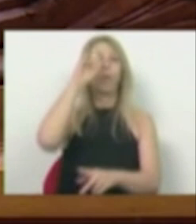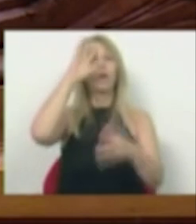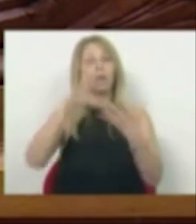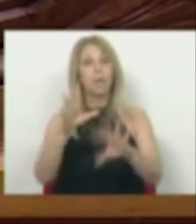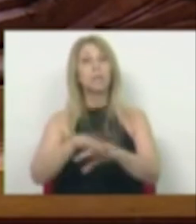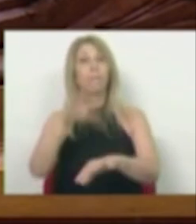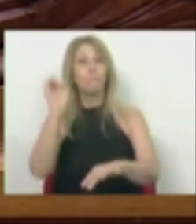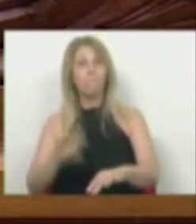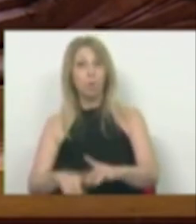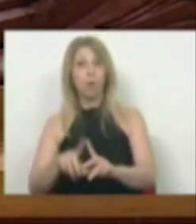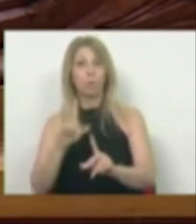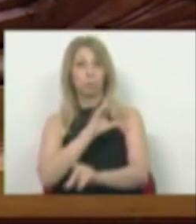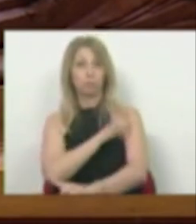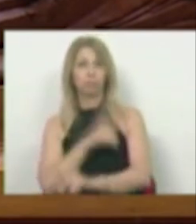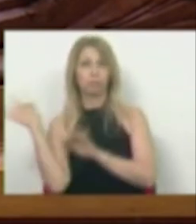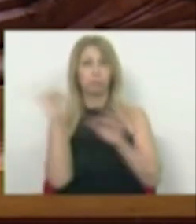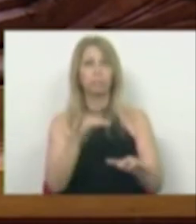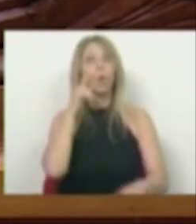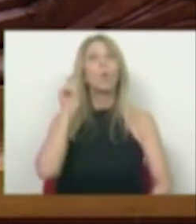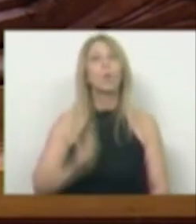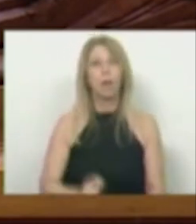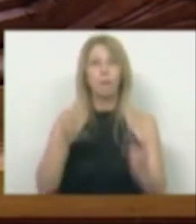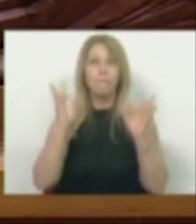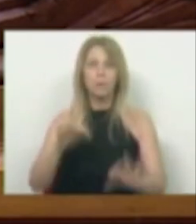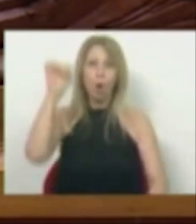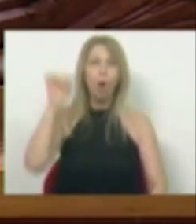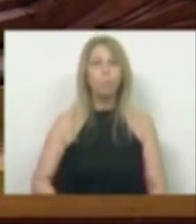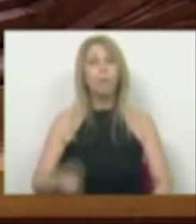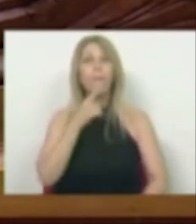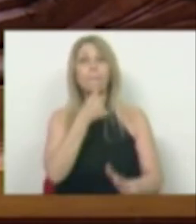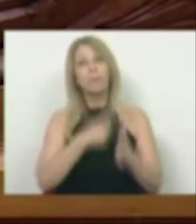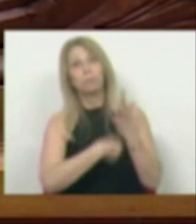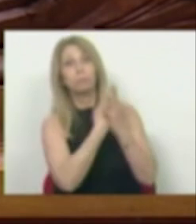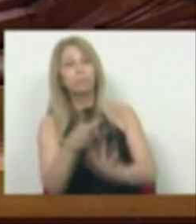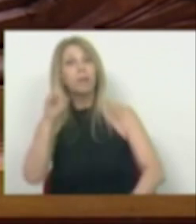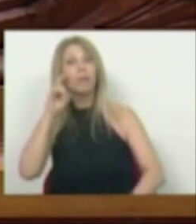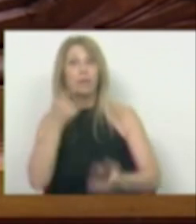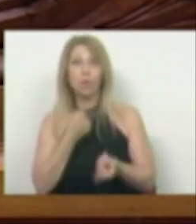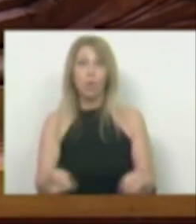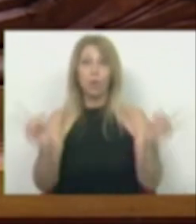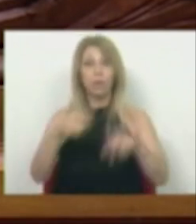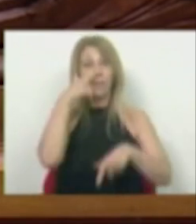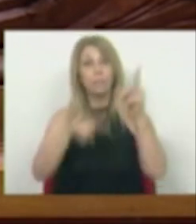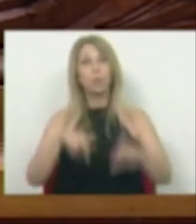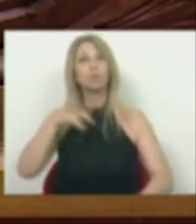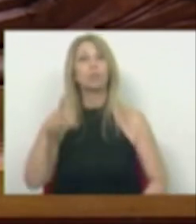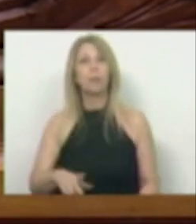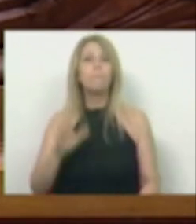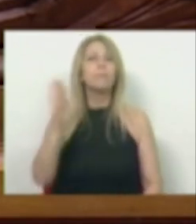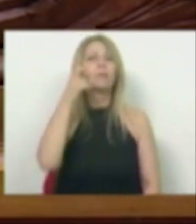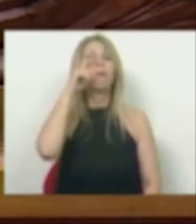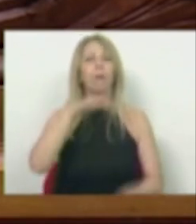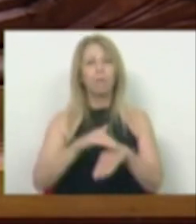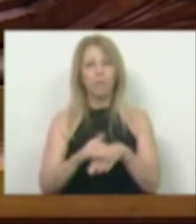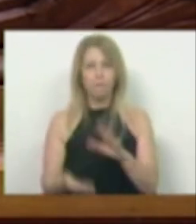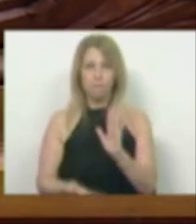Ucrânia tornou imediatamente necessário um conjunto de medidas para defender, uma vez mais, os portugueses, sobretudo os mais vulneráveis.